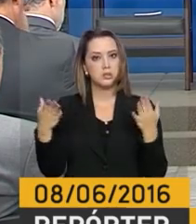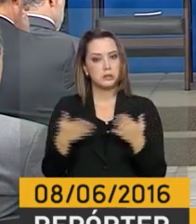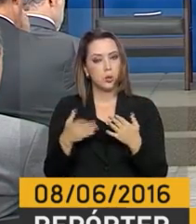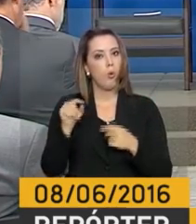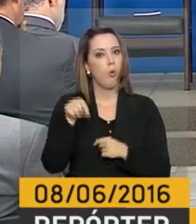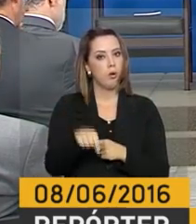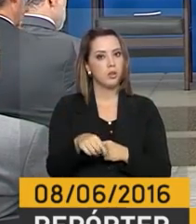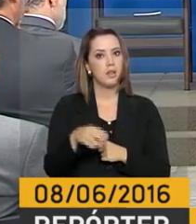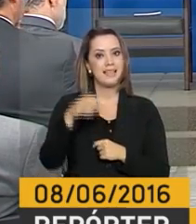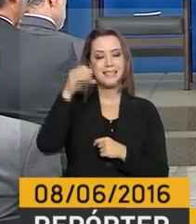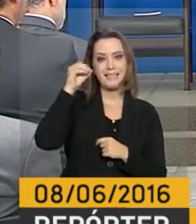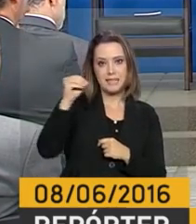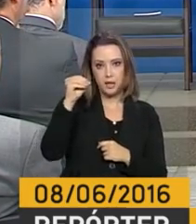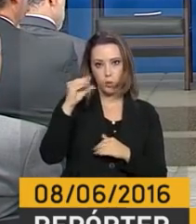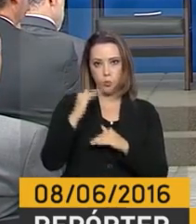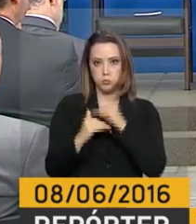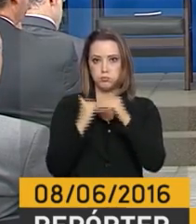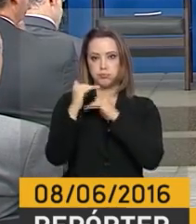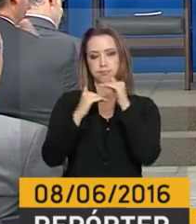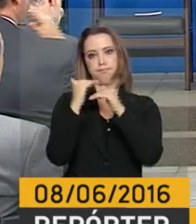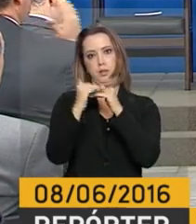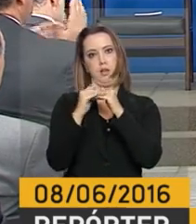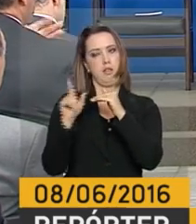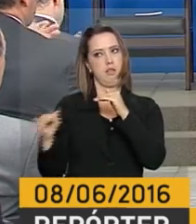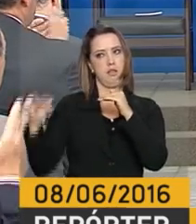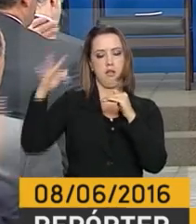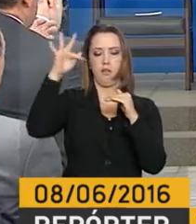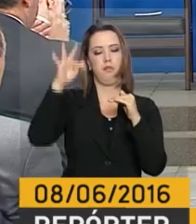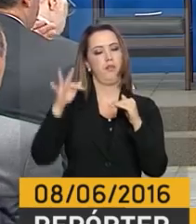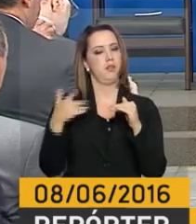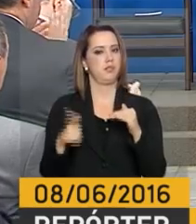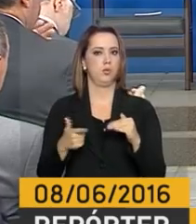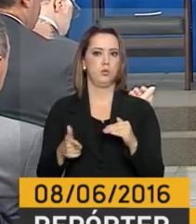ser zero acima da